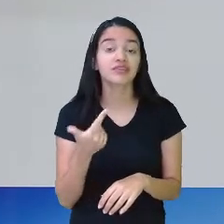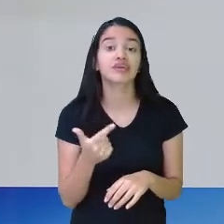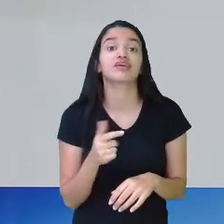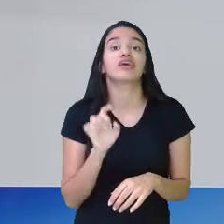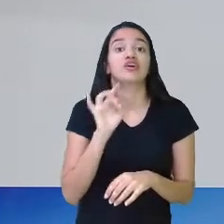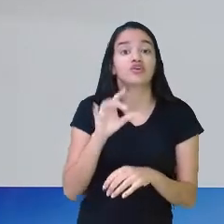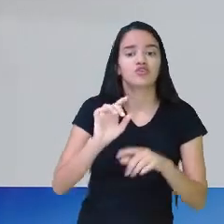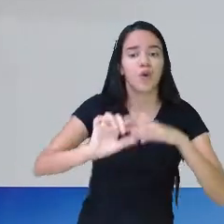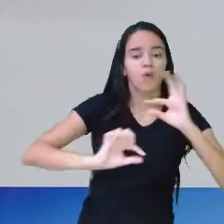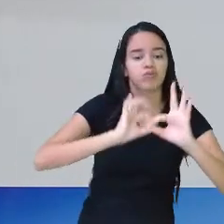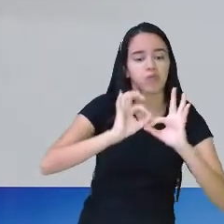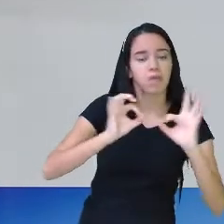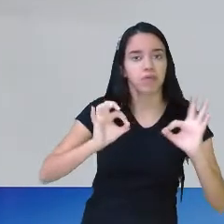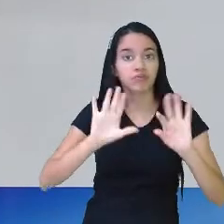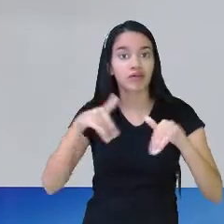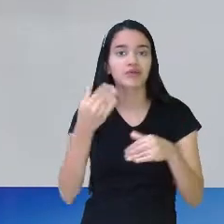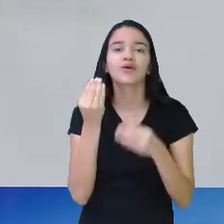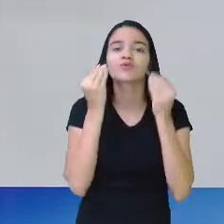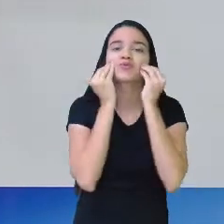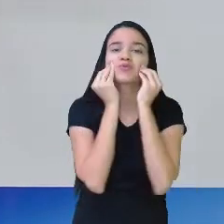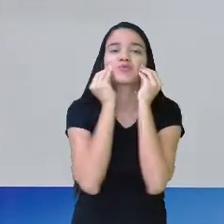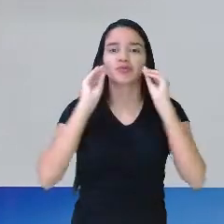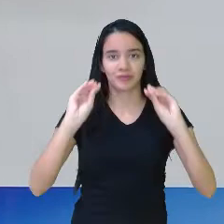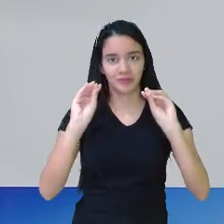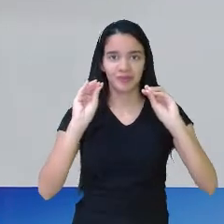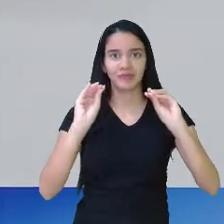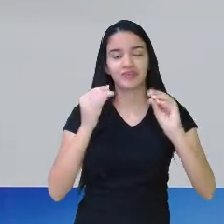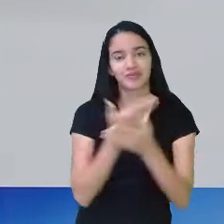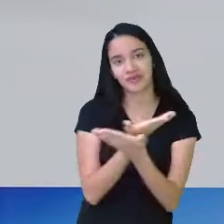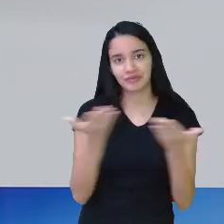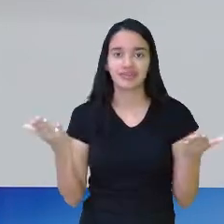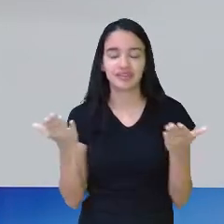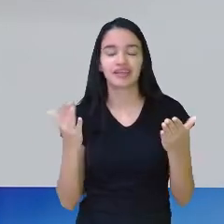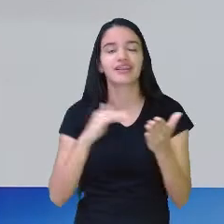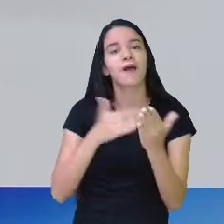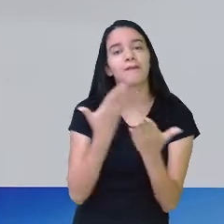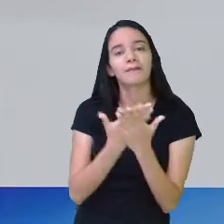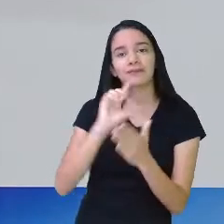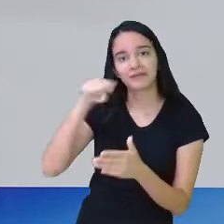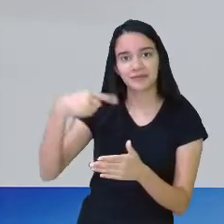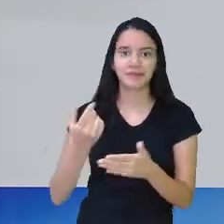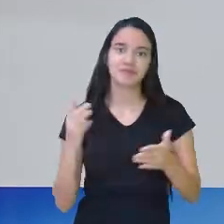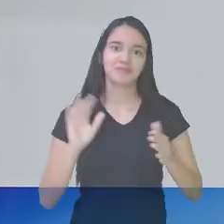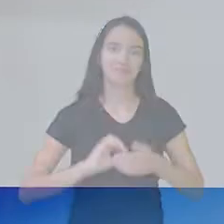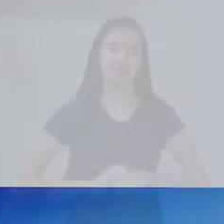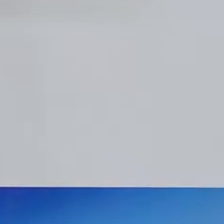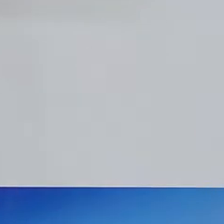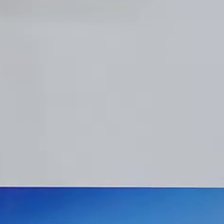ter é amarrar a peteca. Então, ó, um beijo grande para vocês e até a próxima aula, tá?